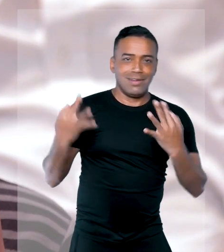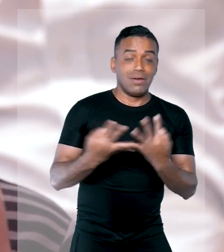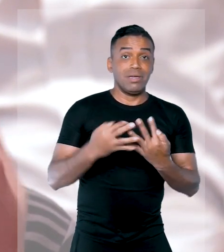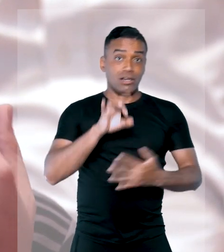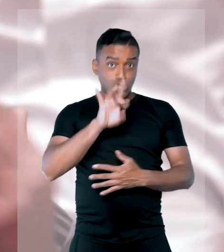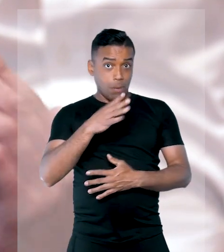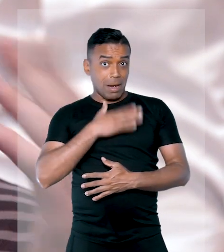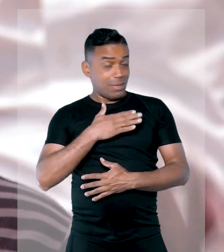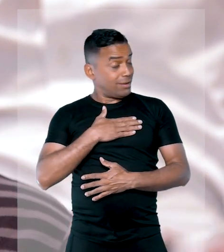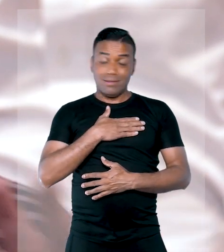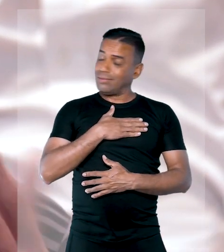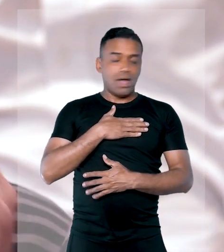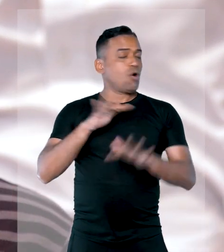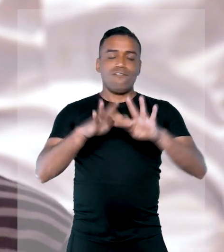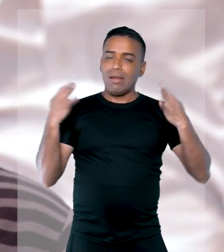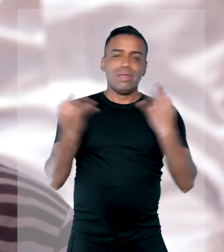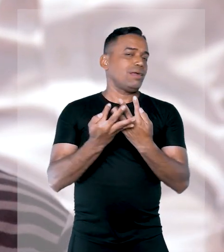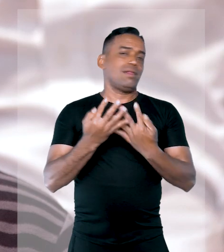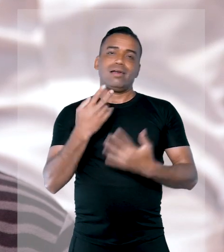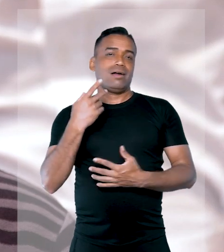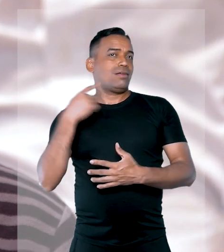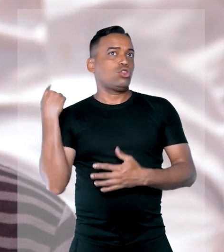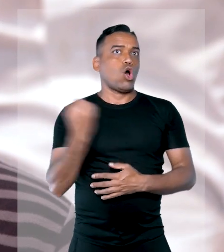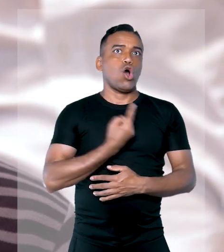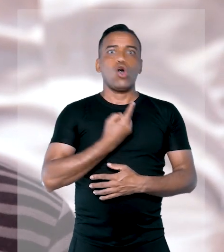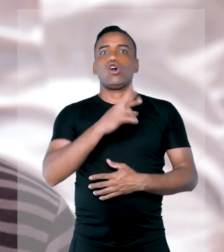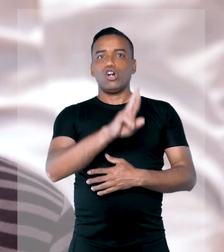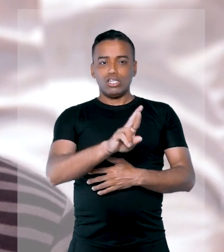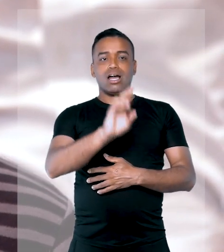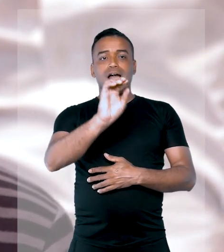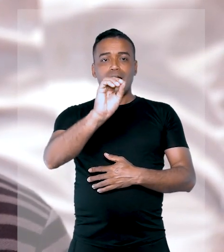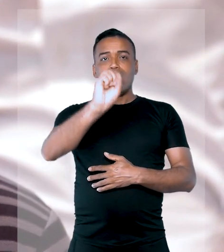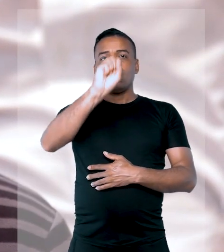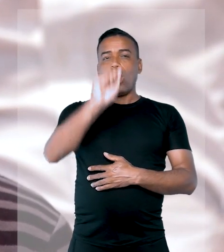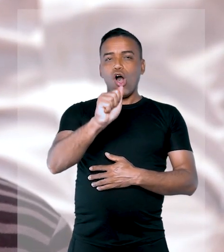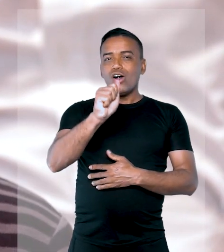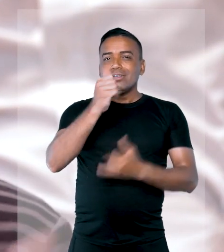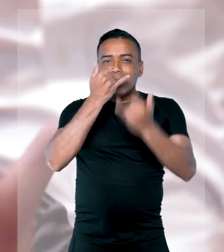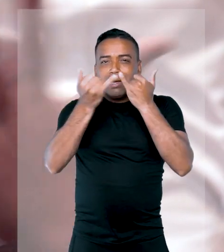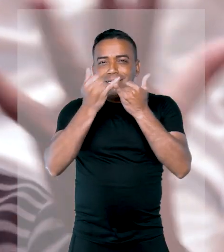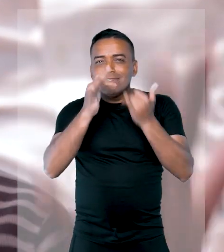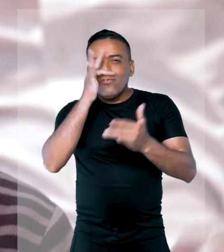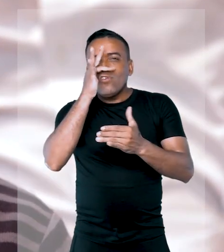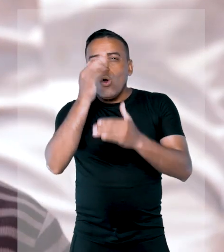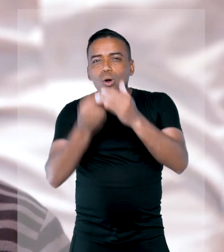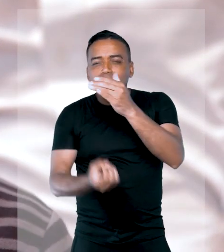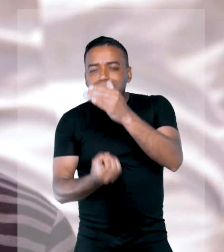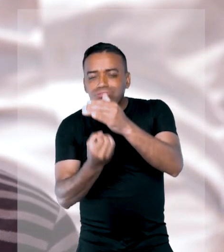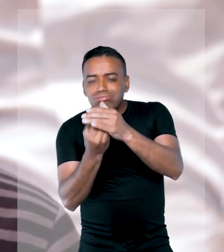mim, mas para as pessoas ao meu redor. A Vovó Rosa, assim como uma rosa, ela brota do chão, vai